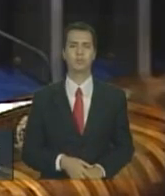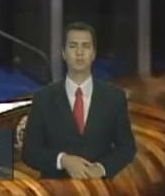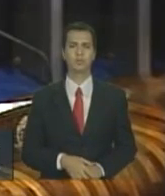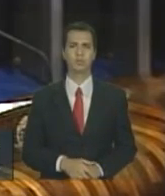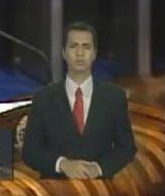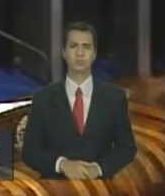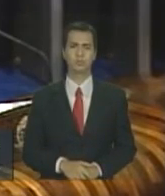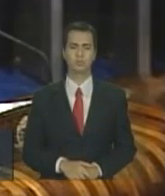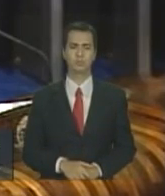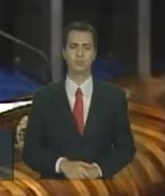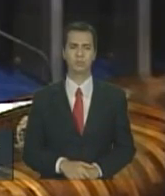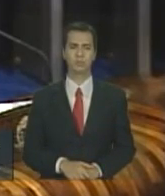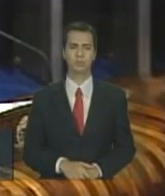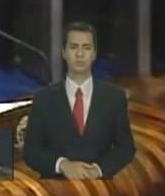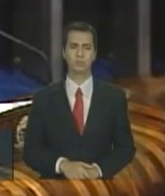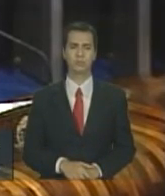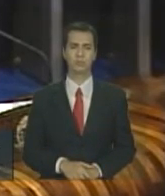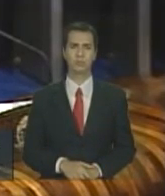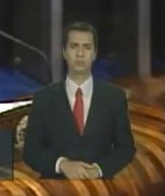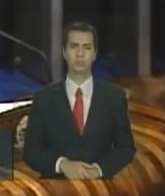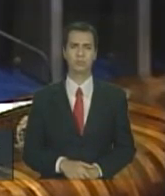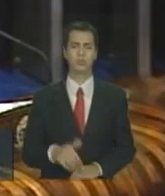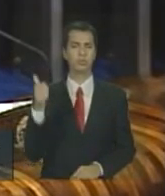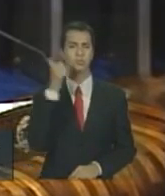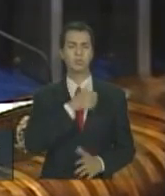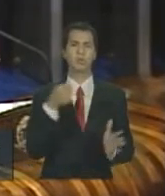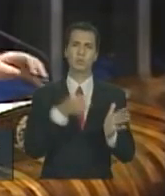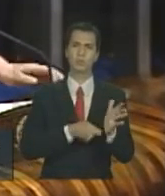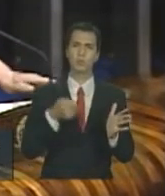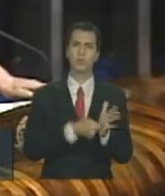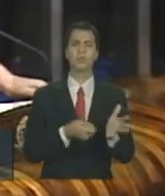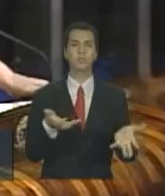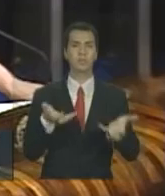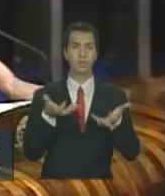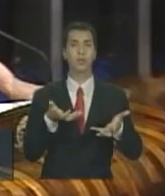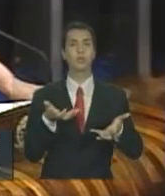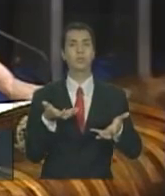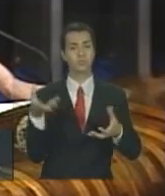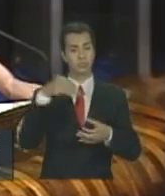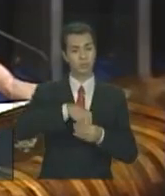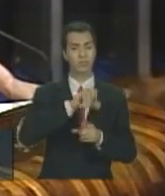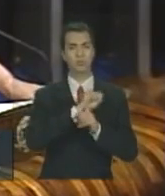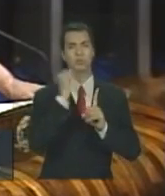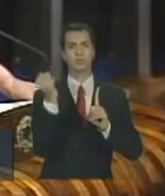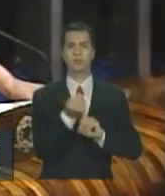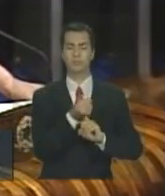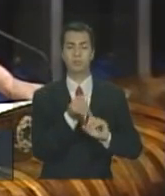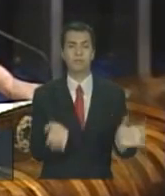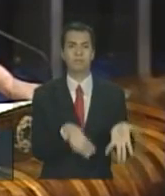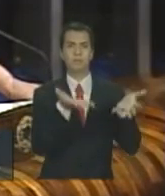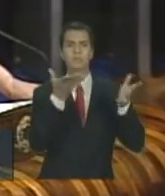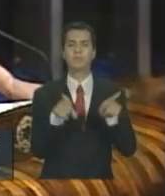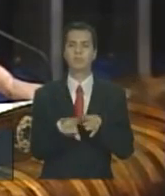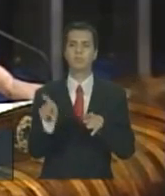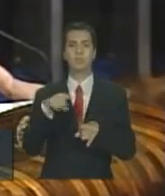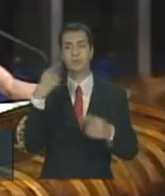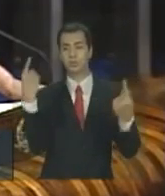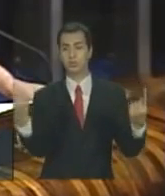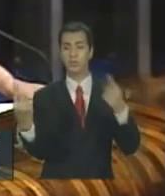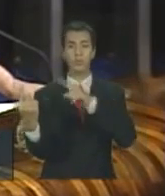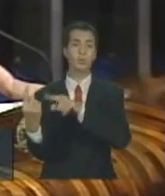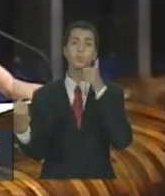lugar de reconhecimento e de valorização na sociedade. E as mulheres ainda anônimas que lutam por